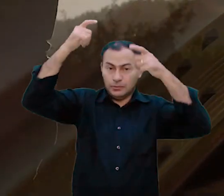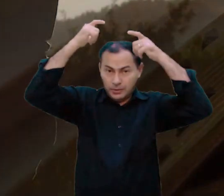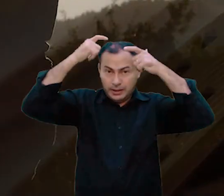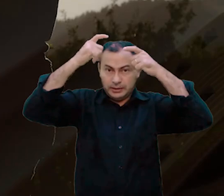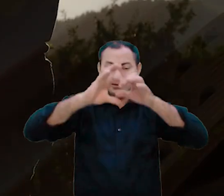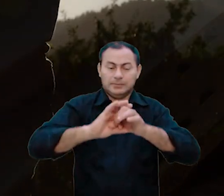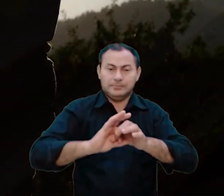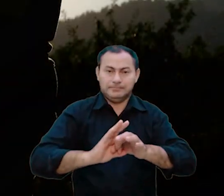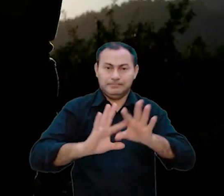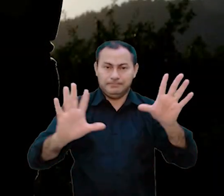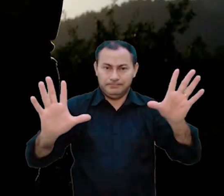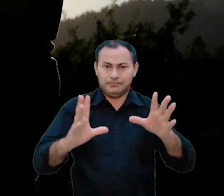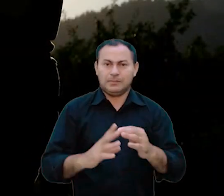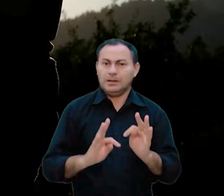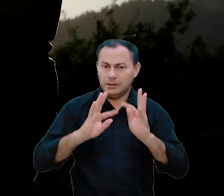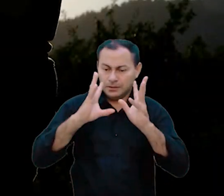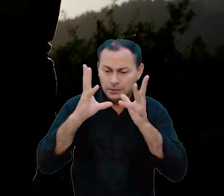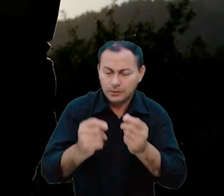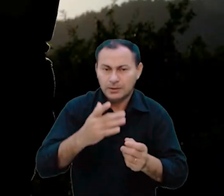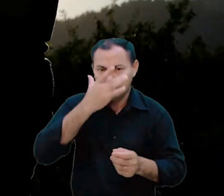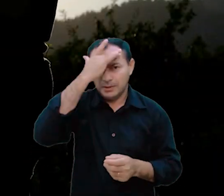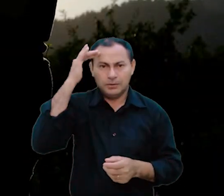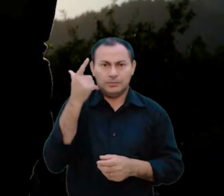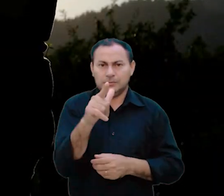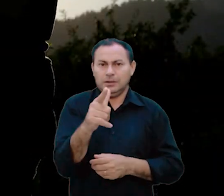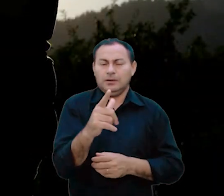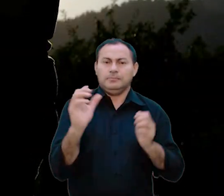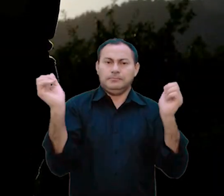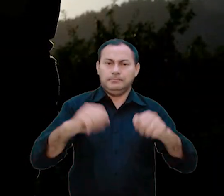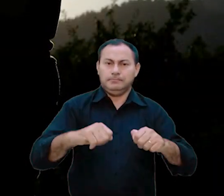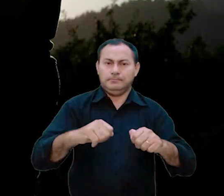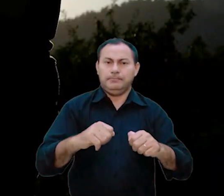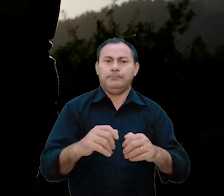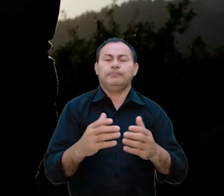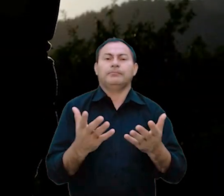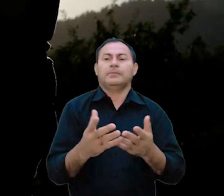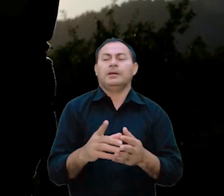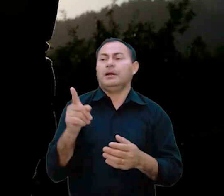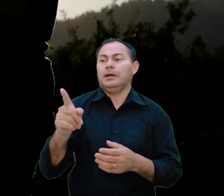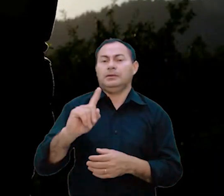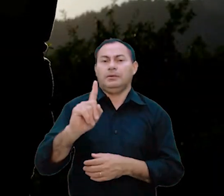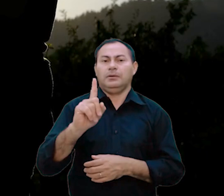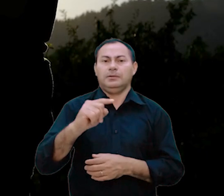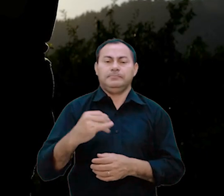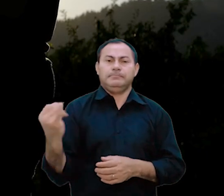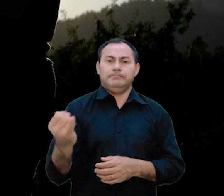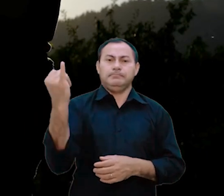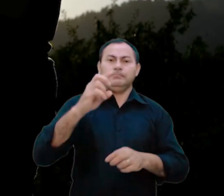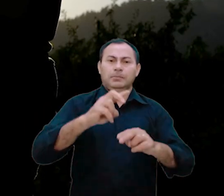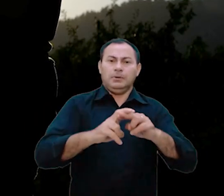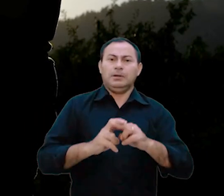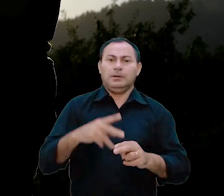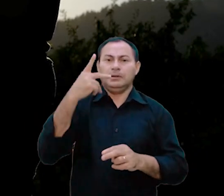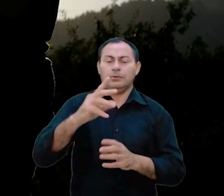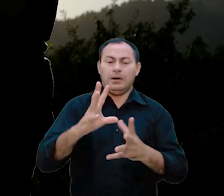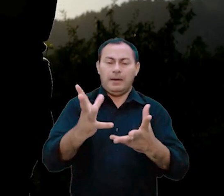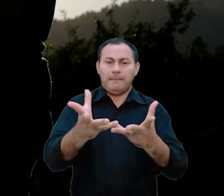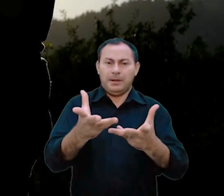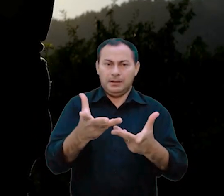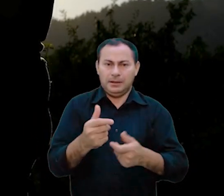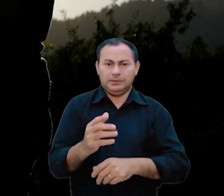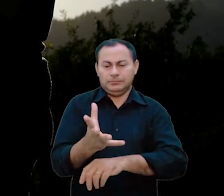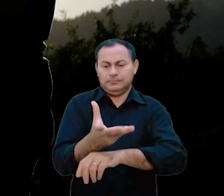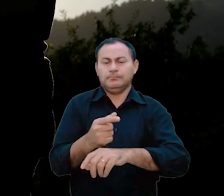é a disponibilidade. Todas essas pessoas não tinham muita capacidade. Elas não foram importantes por causa de